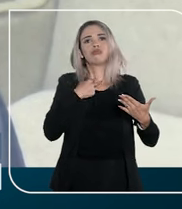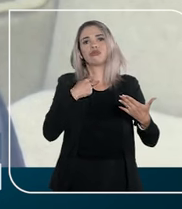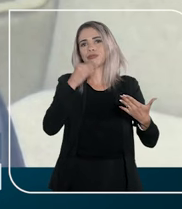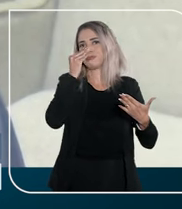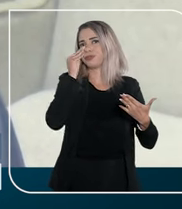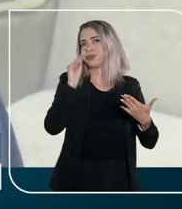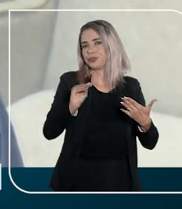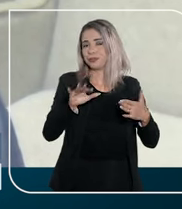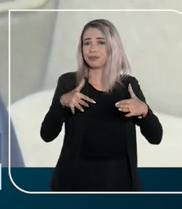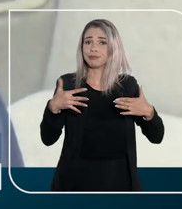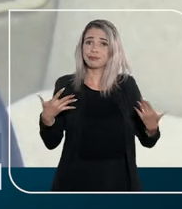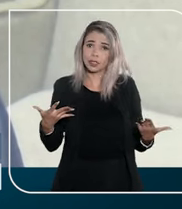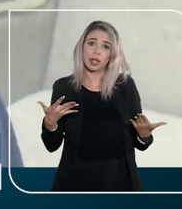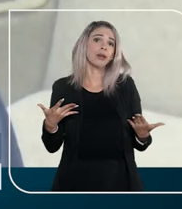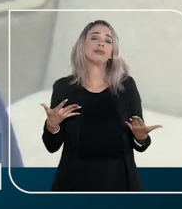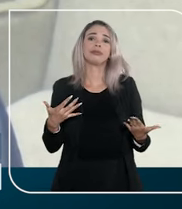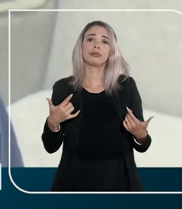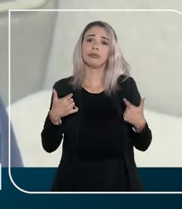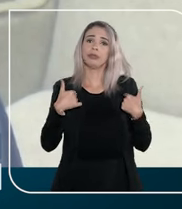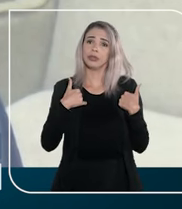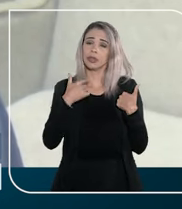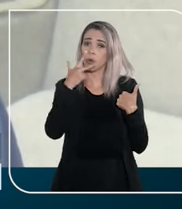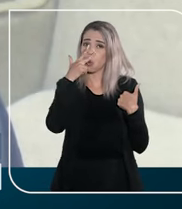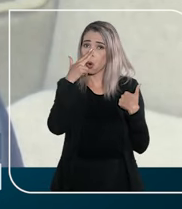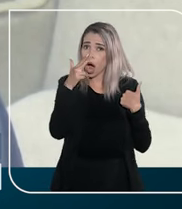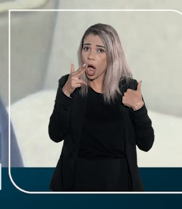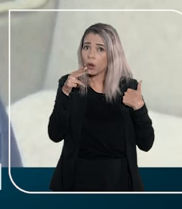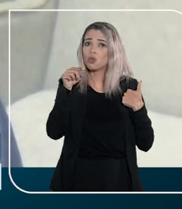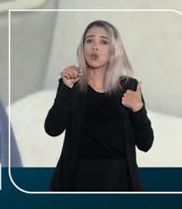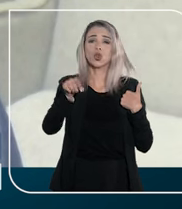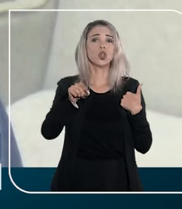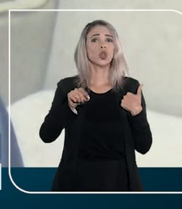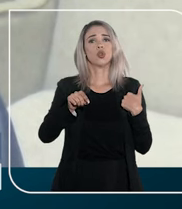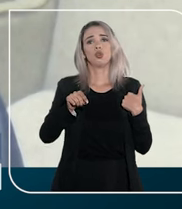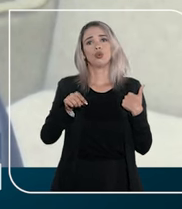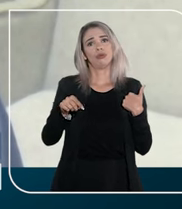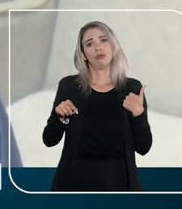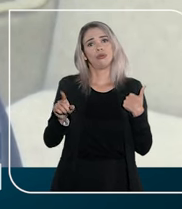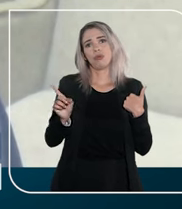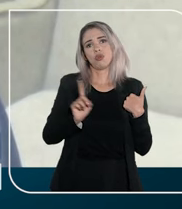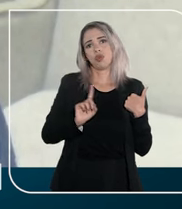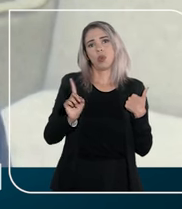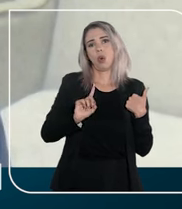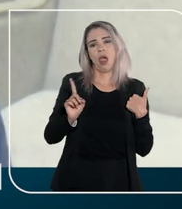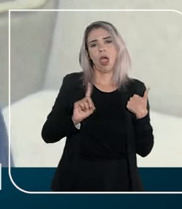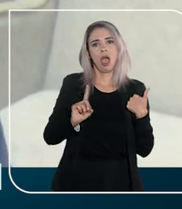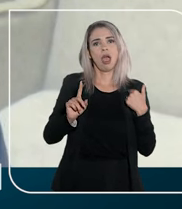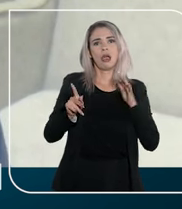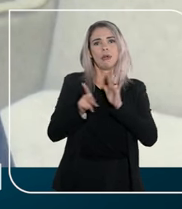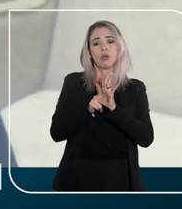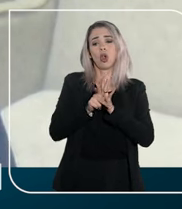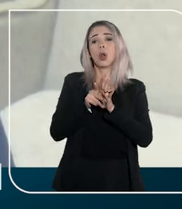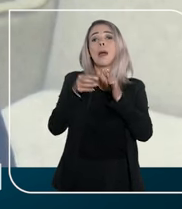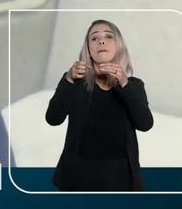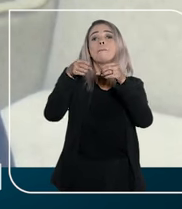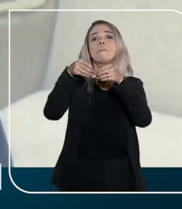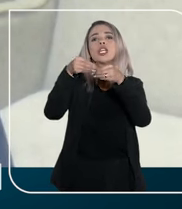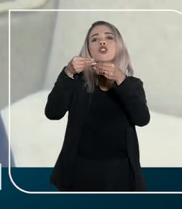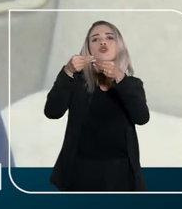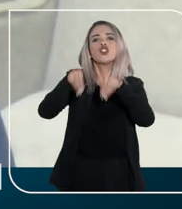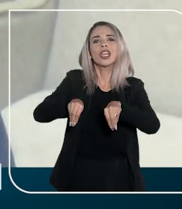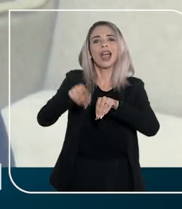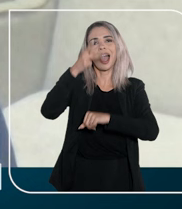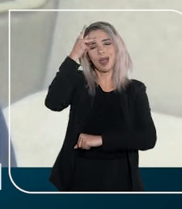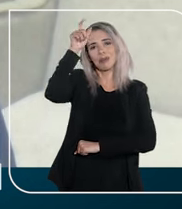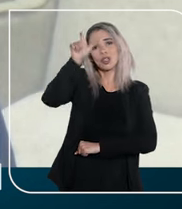Então, não vejo como isso possa vir a ser levado em consideração para prejudicar aquele que está agindo dentro